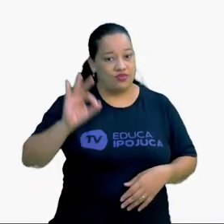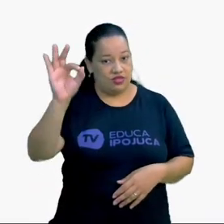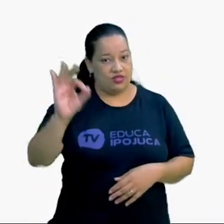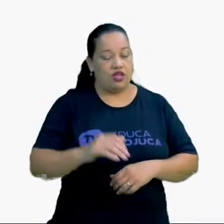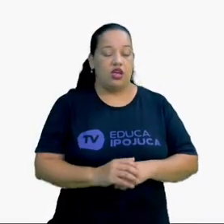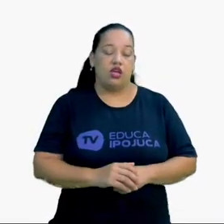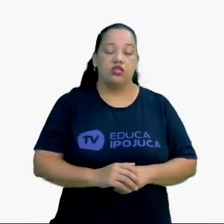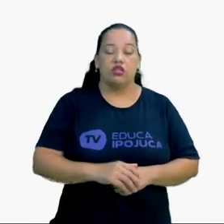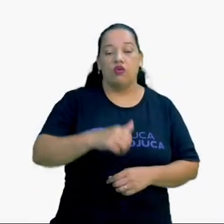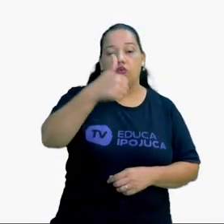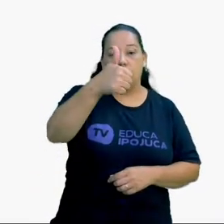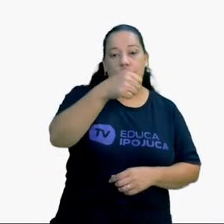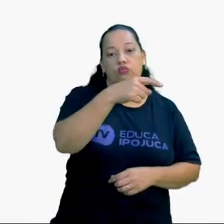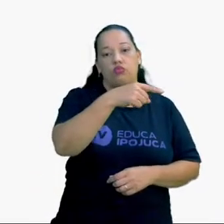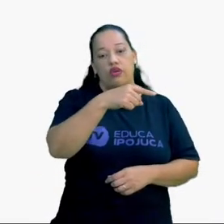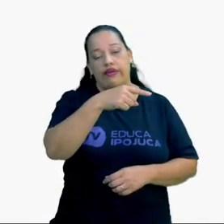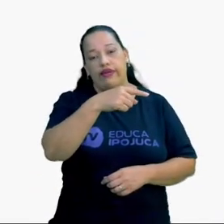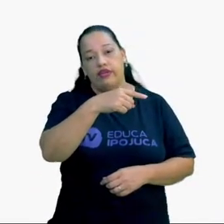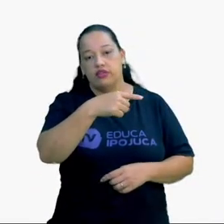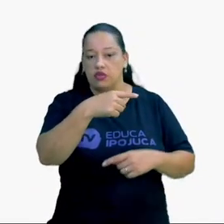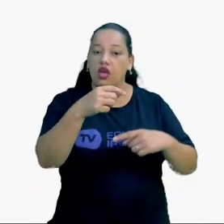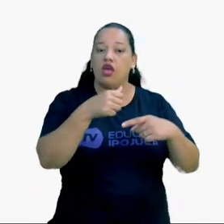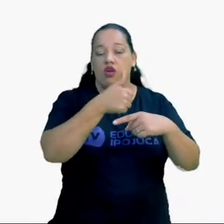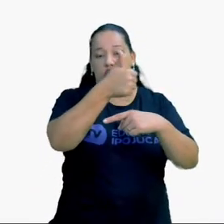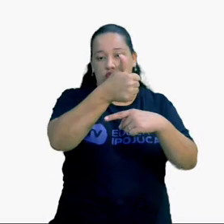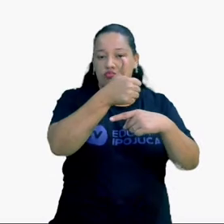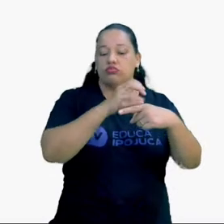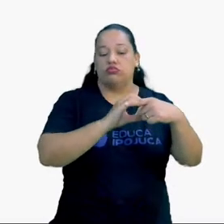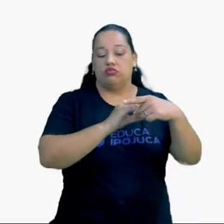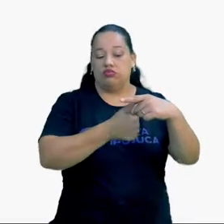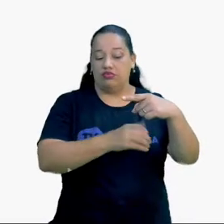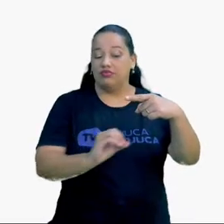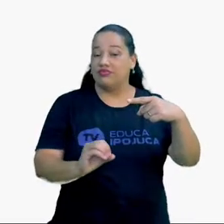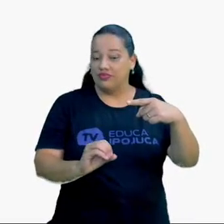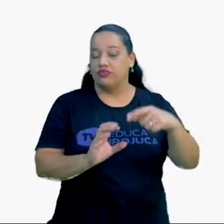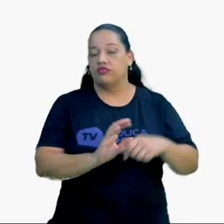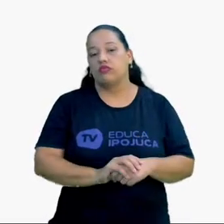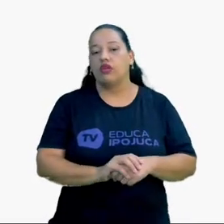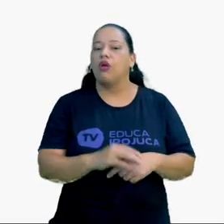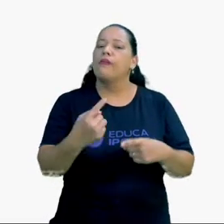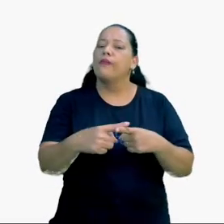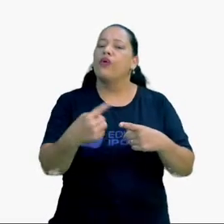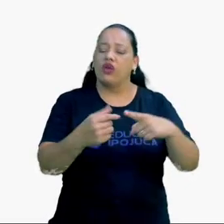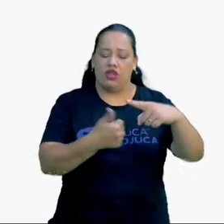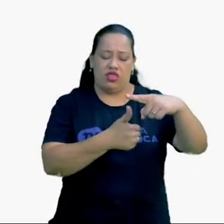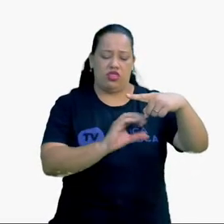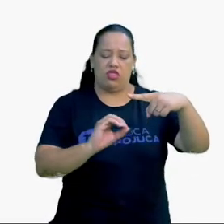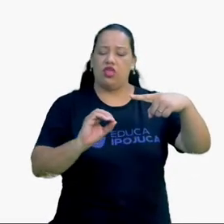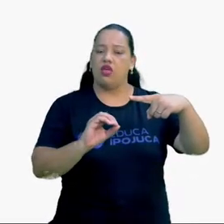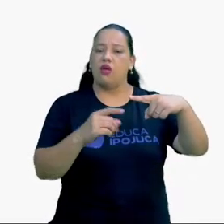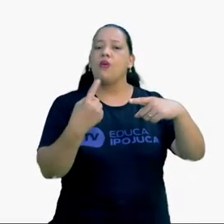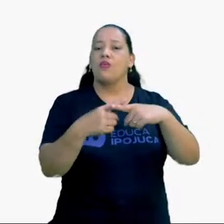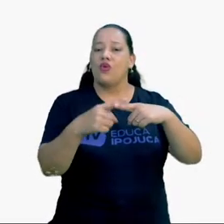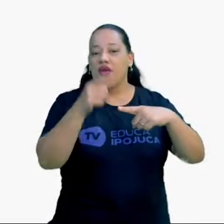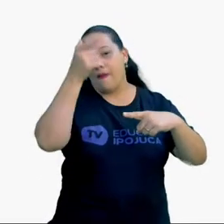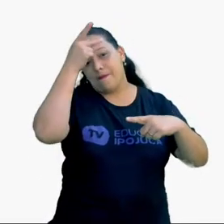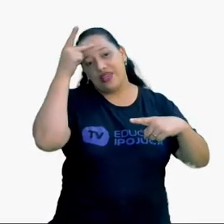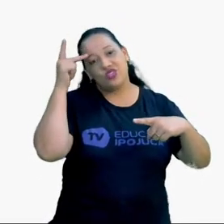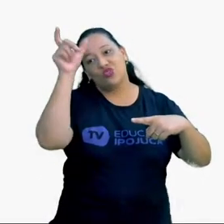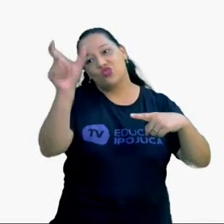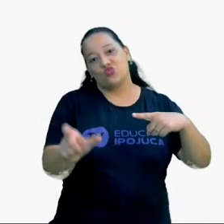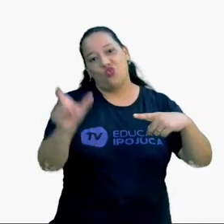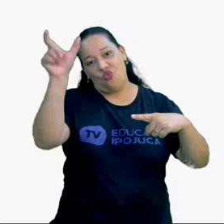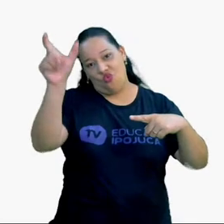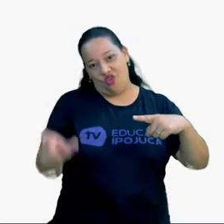sobre 10, o dividido por 10, porque 10 é o total de pessoas que foram